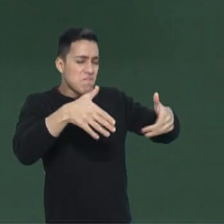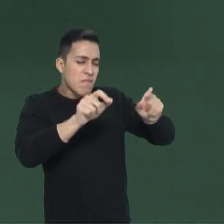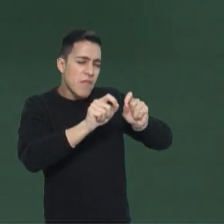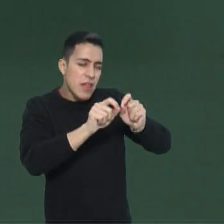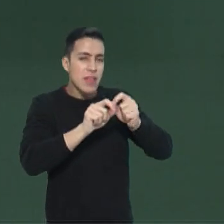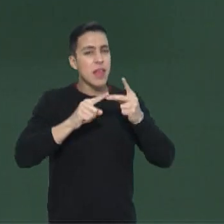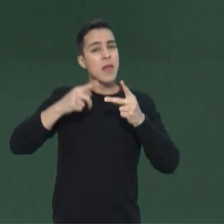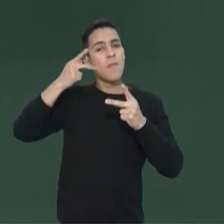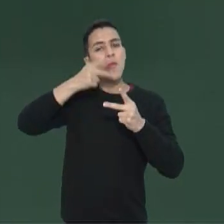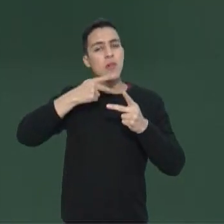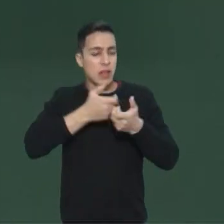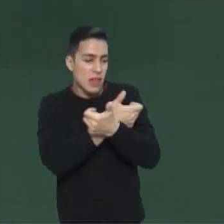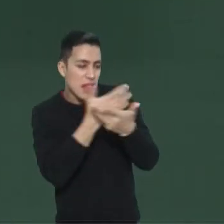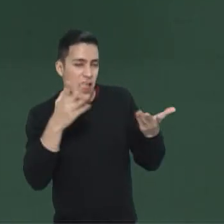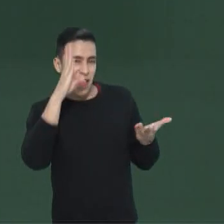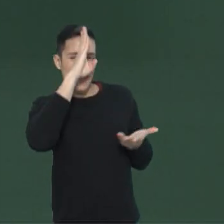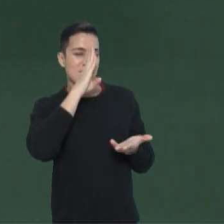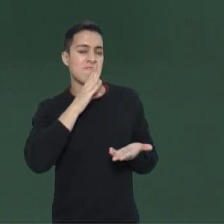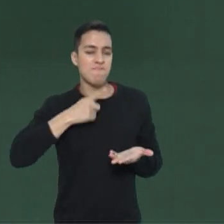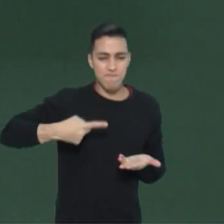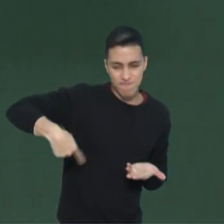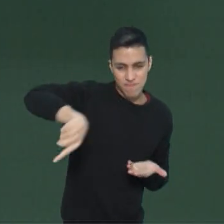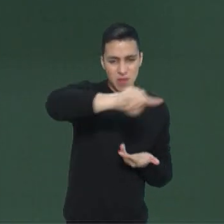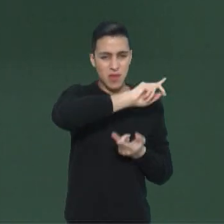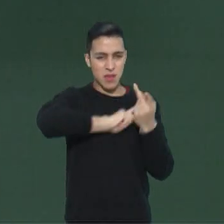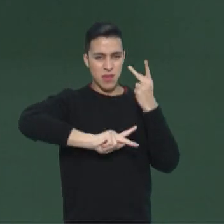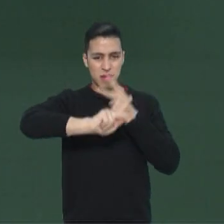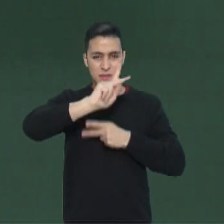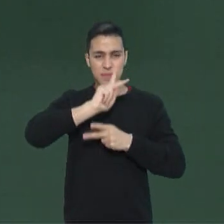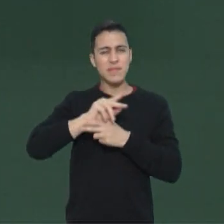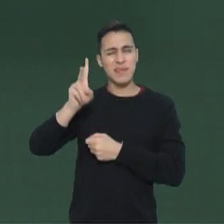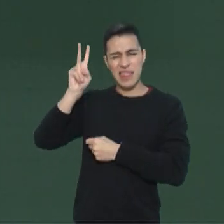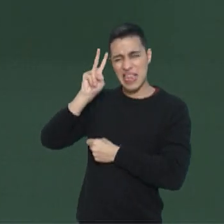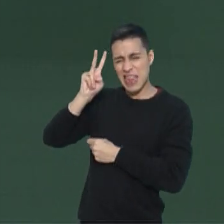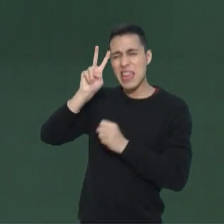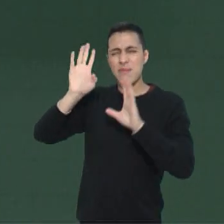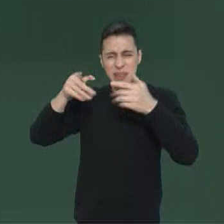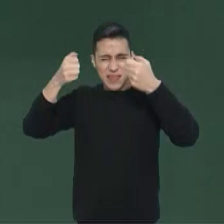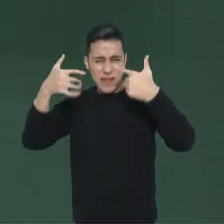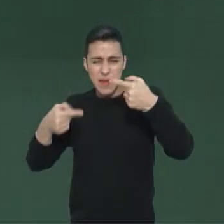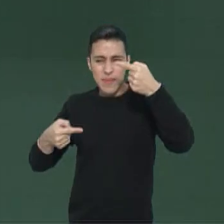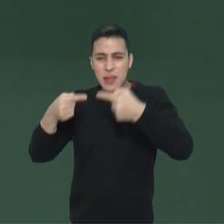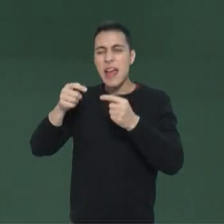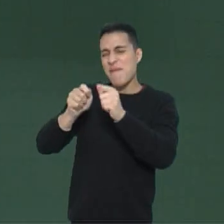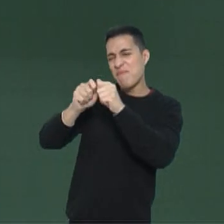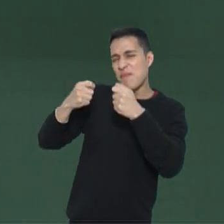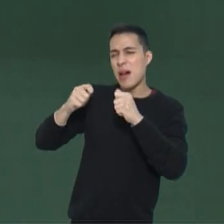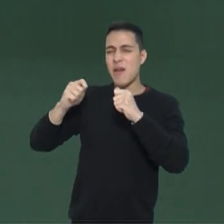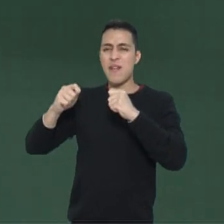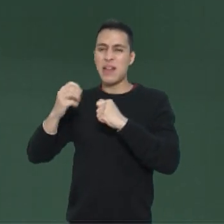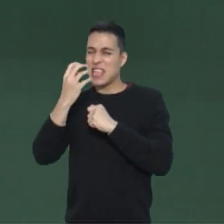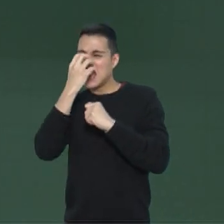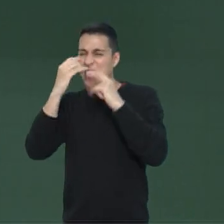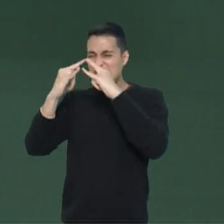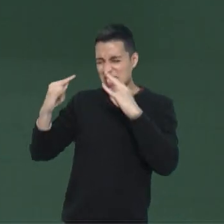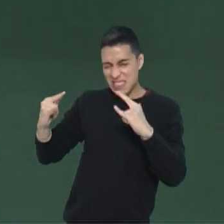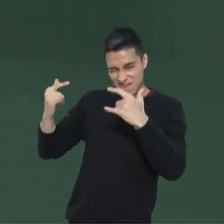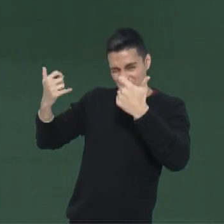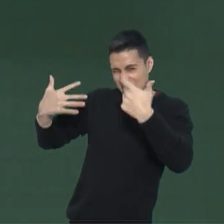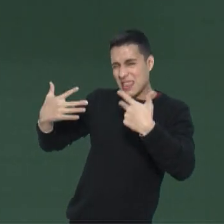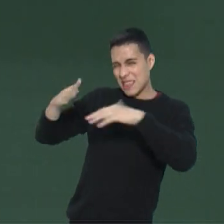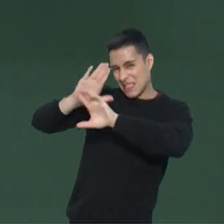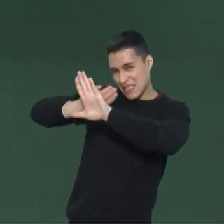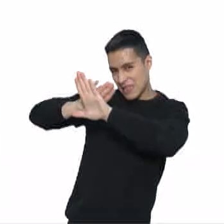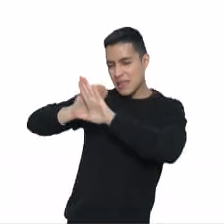levavam essa diversão gratuita. Lembra que nós comentamos sobre a política do pão e circo? Então, e essas lutas